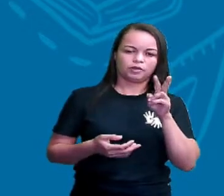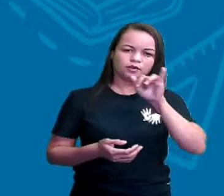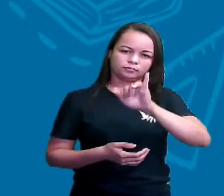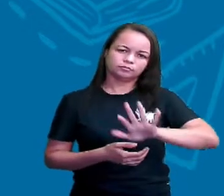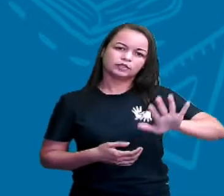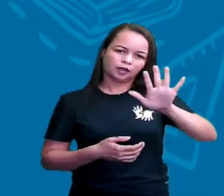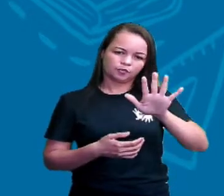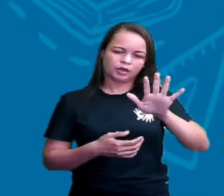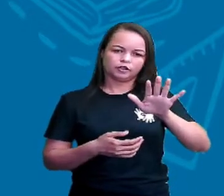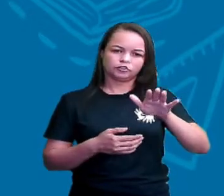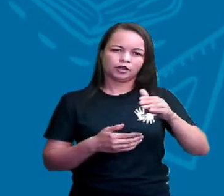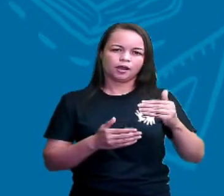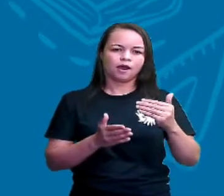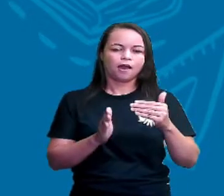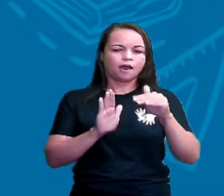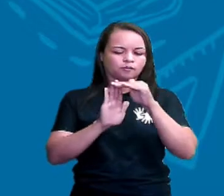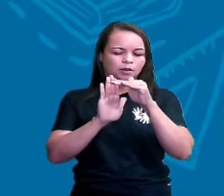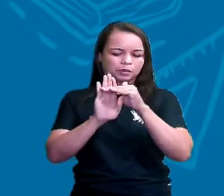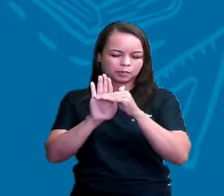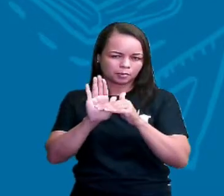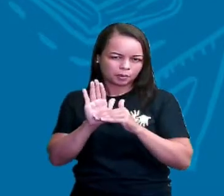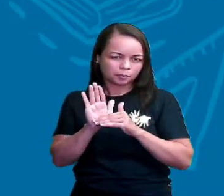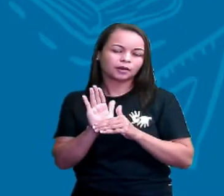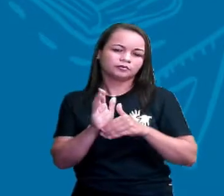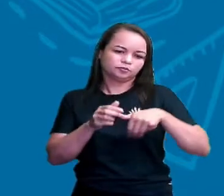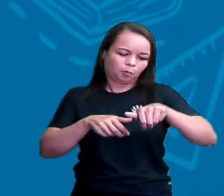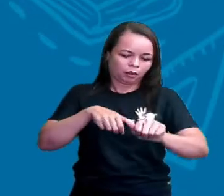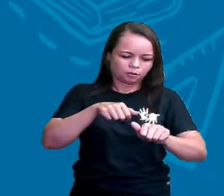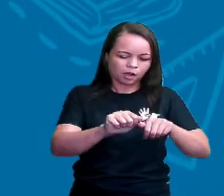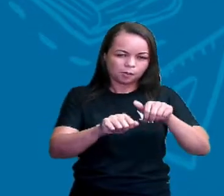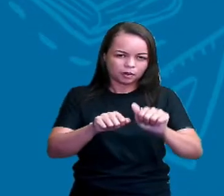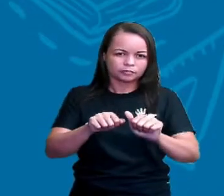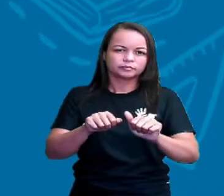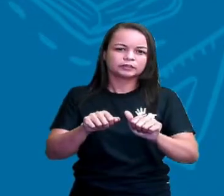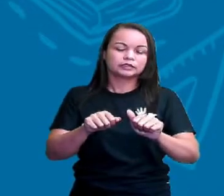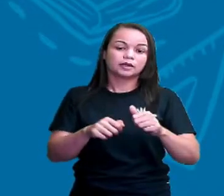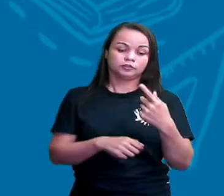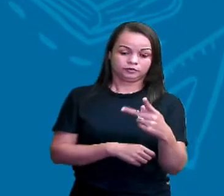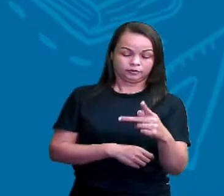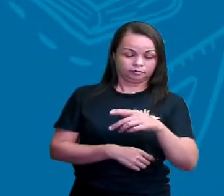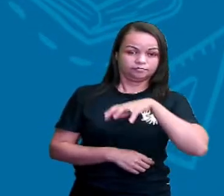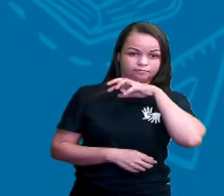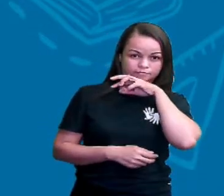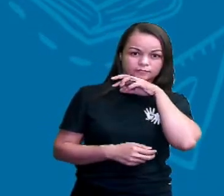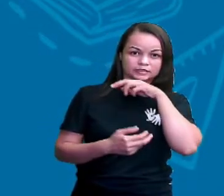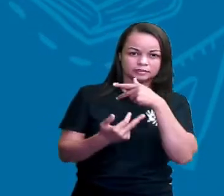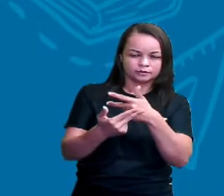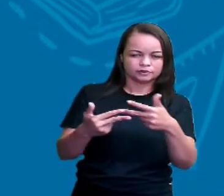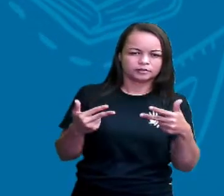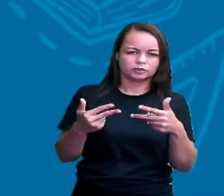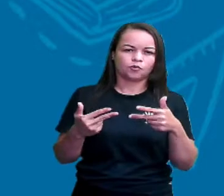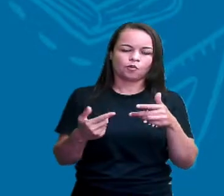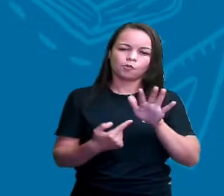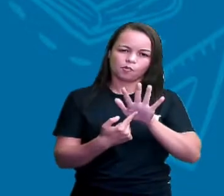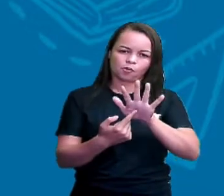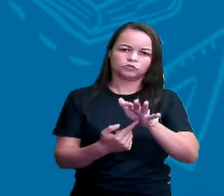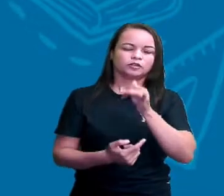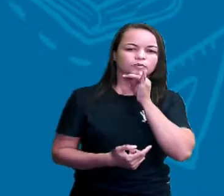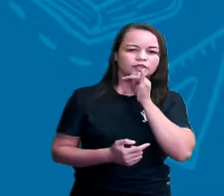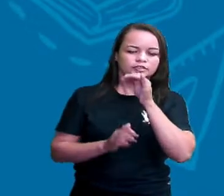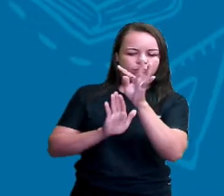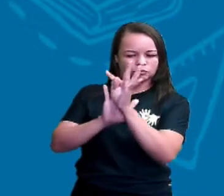certo? E a gente vai observar que, através das pegadas desses animais, né, como dada no exemplo do texto